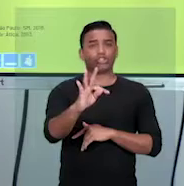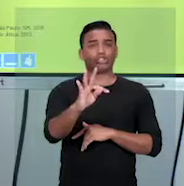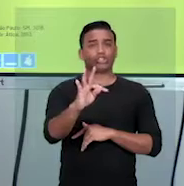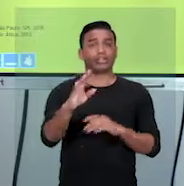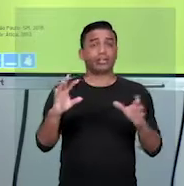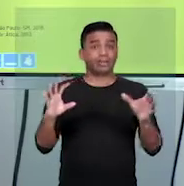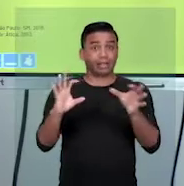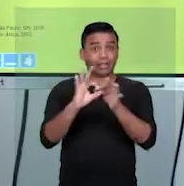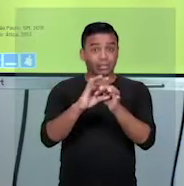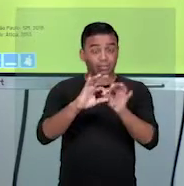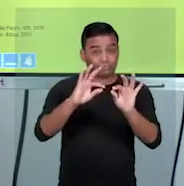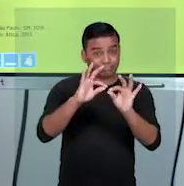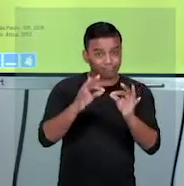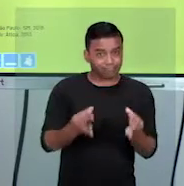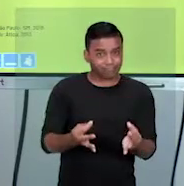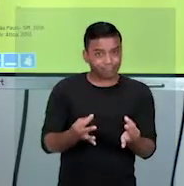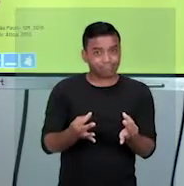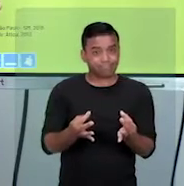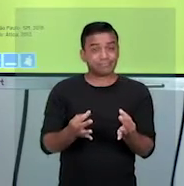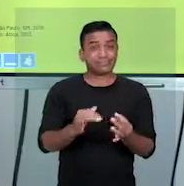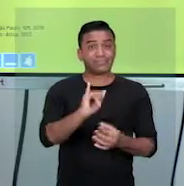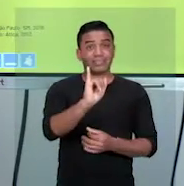Ligação simples, infixo -a.